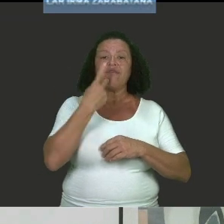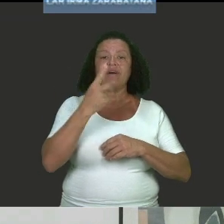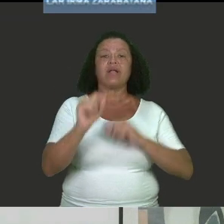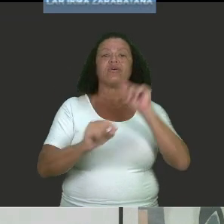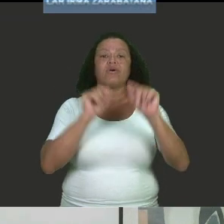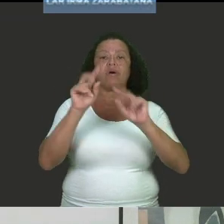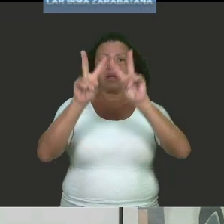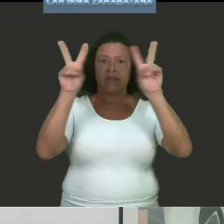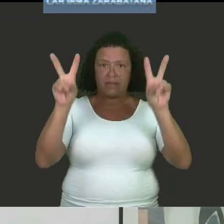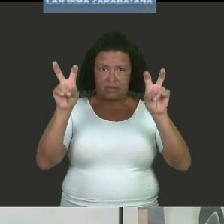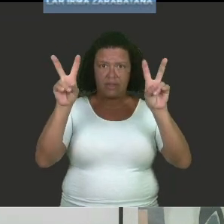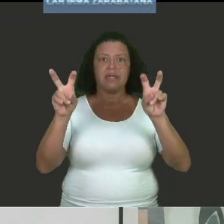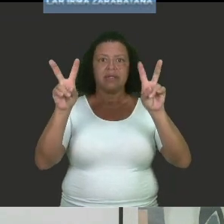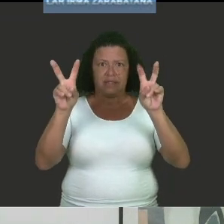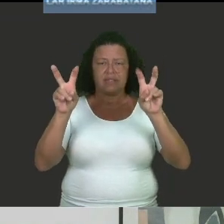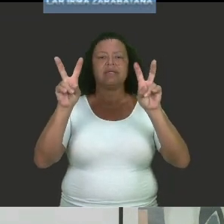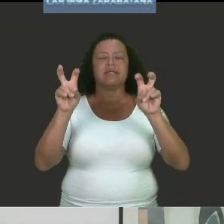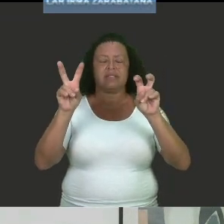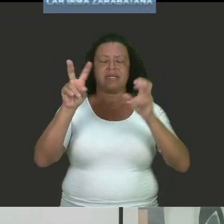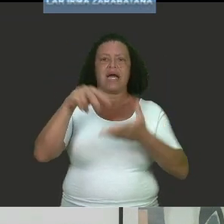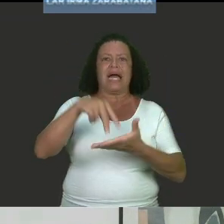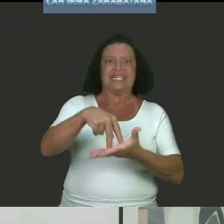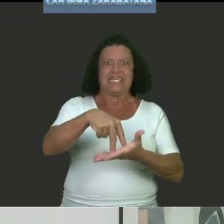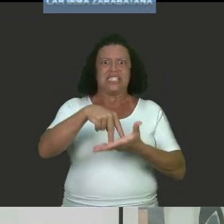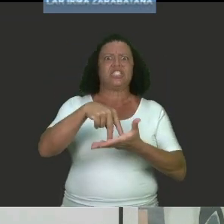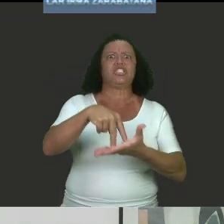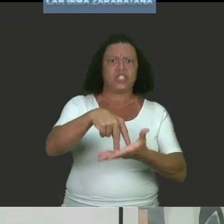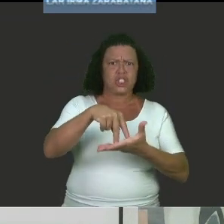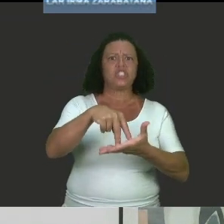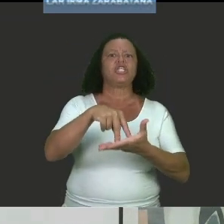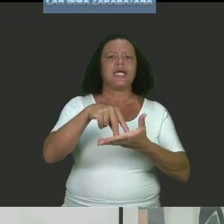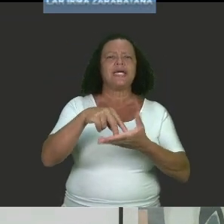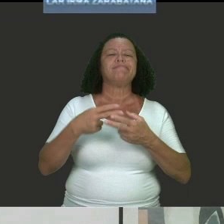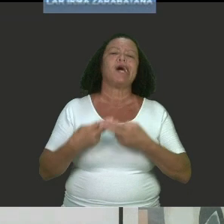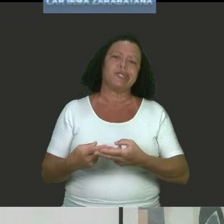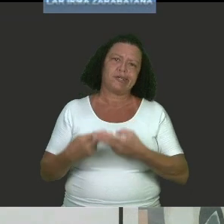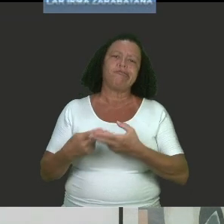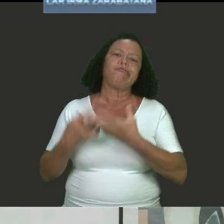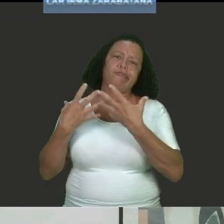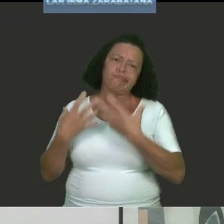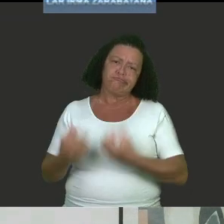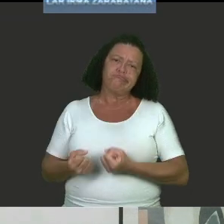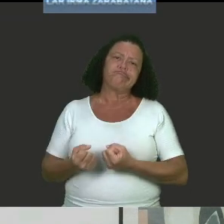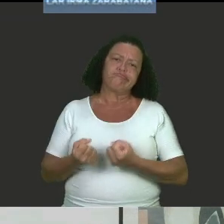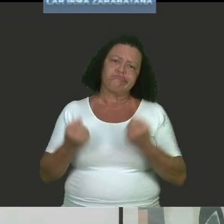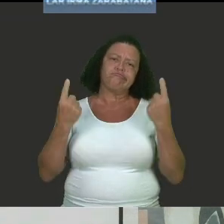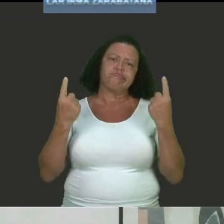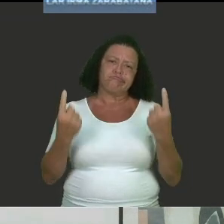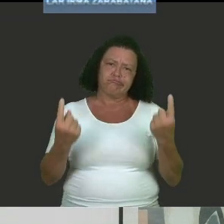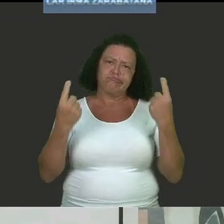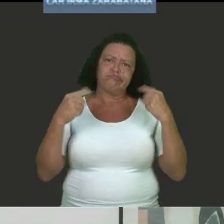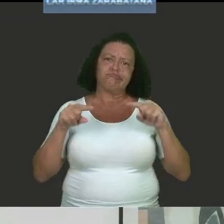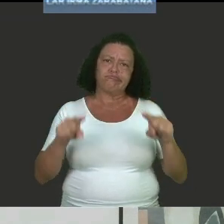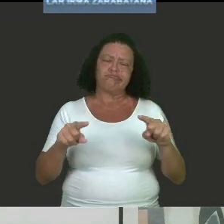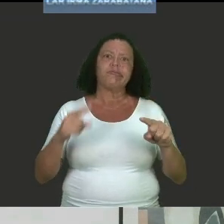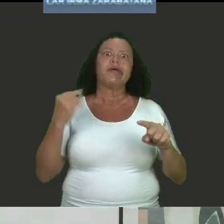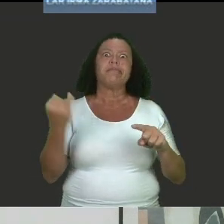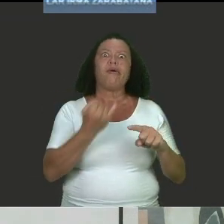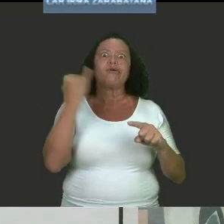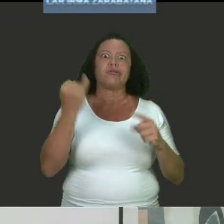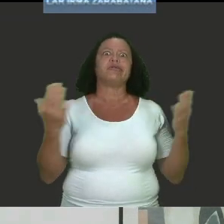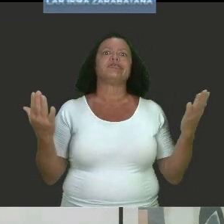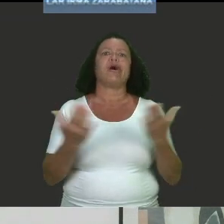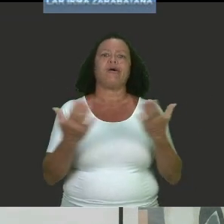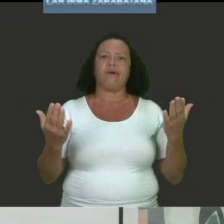tema resignação e resiliência, tão importante agora nos dias atuais.